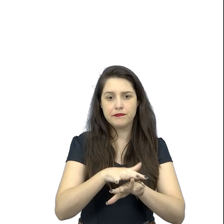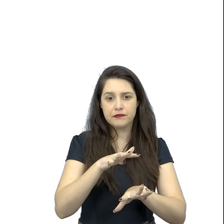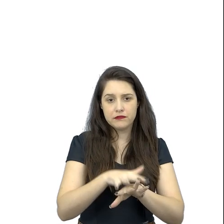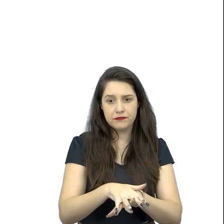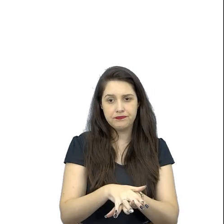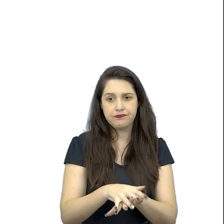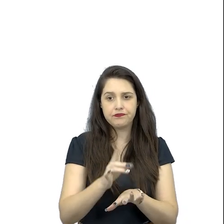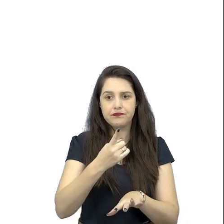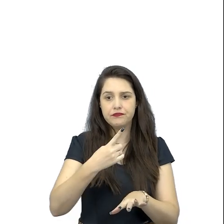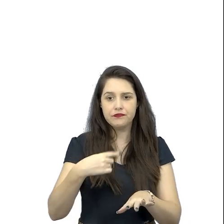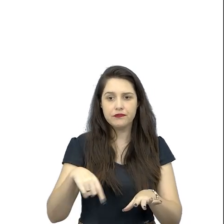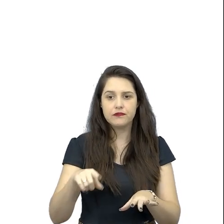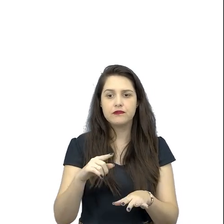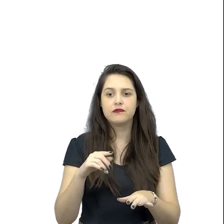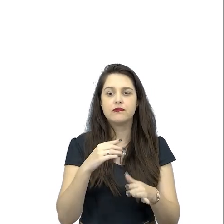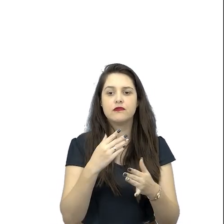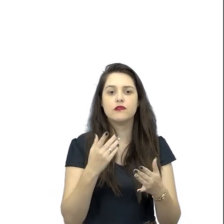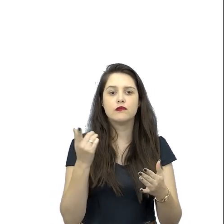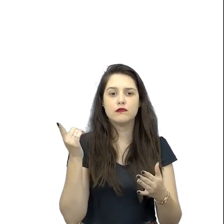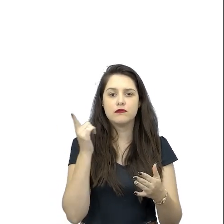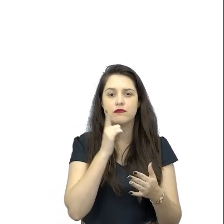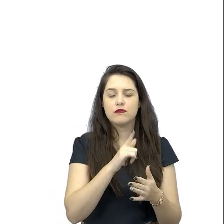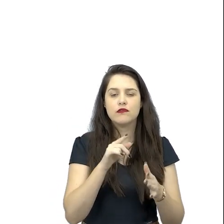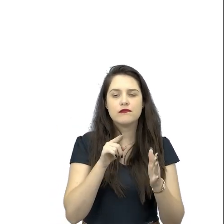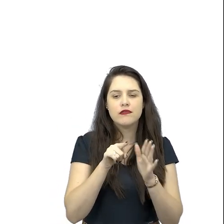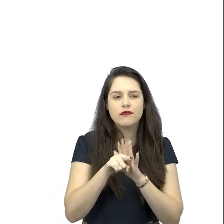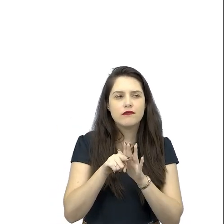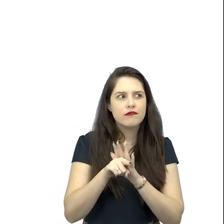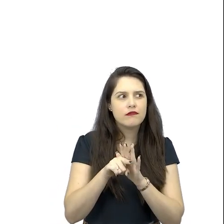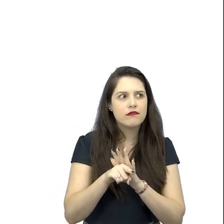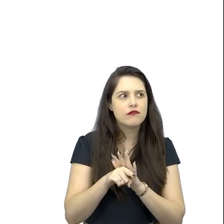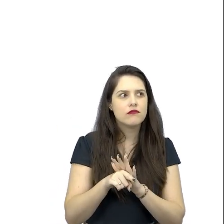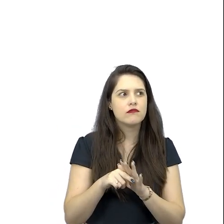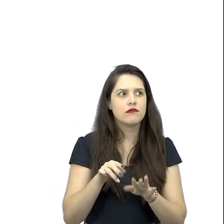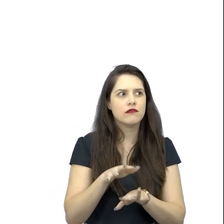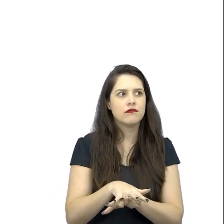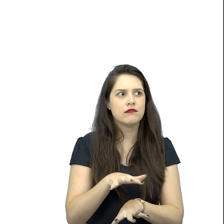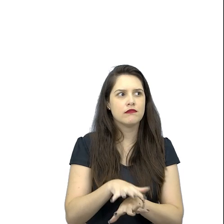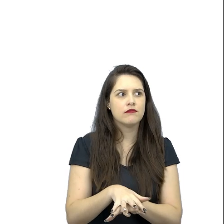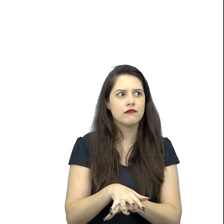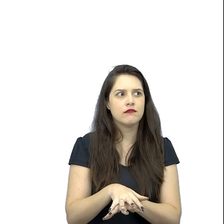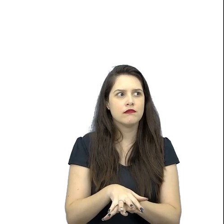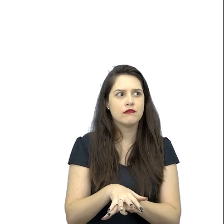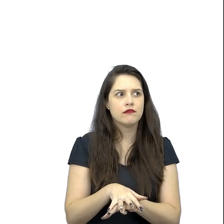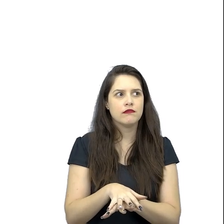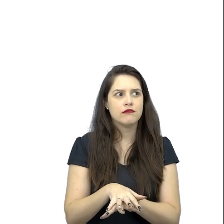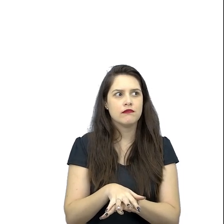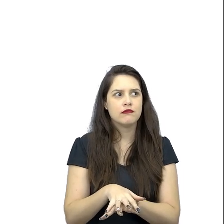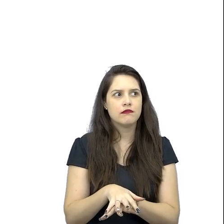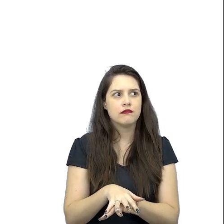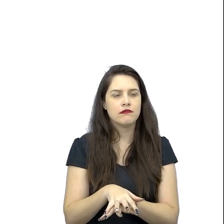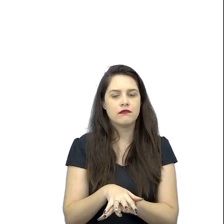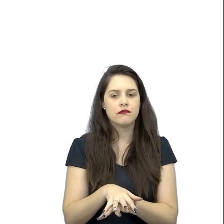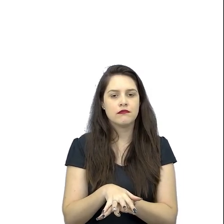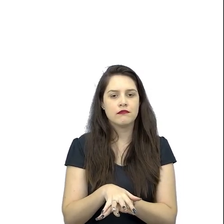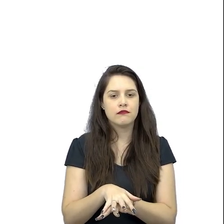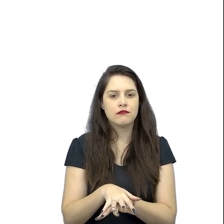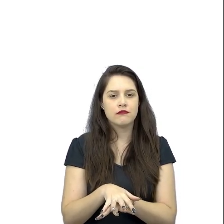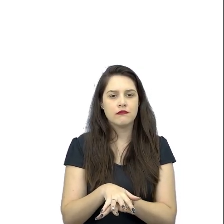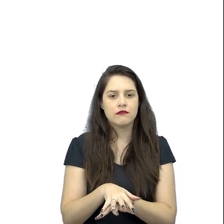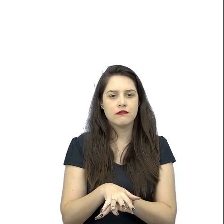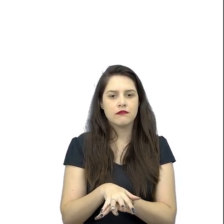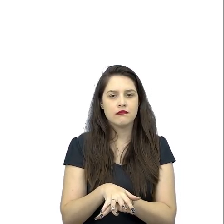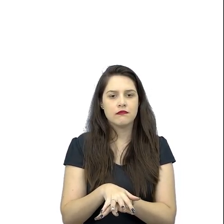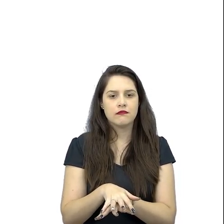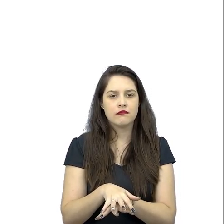que os nossos estudantes conseguem, né, investigar questões matemáticas? Ah, consegue, gente, consegue. Nós